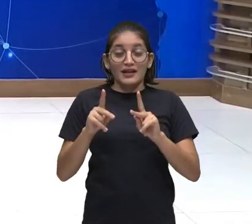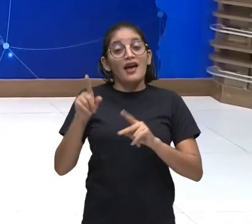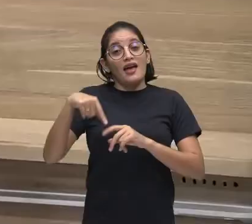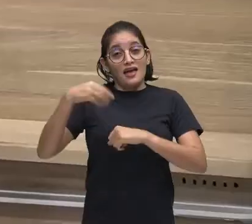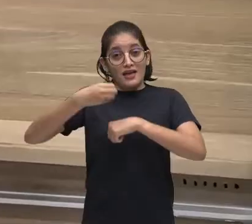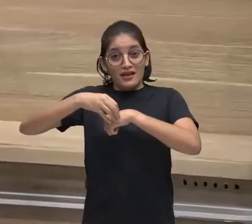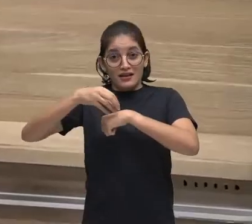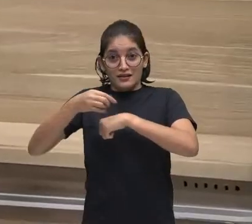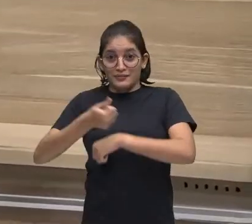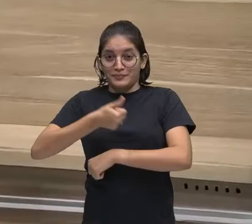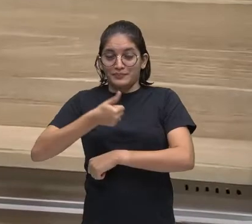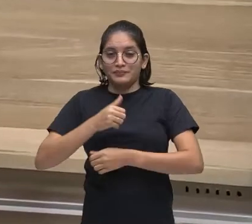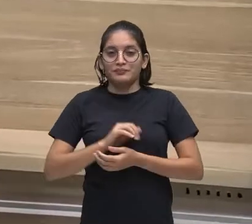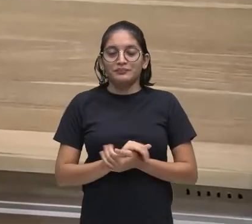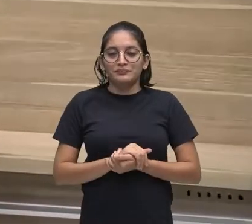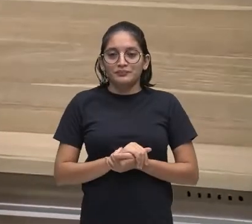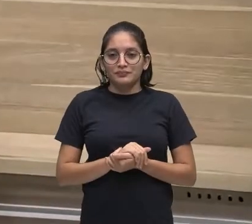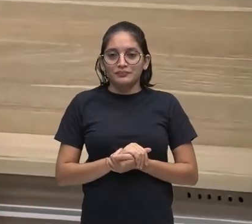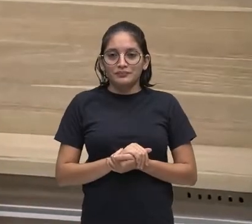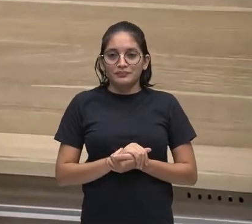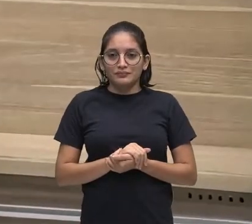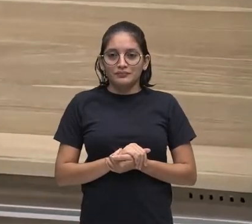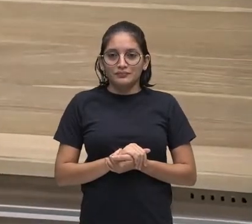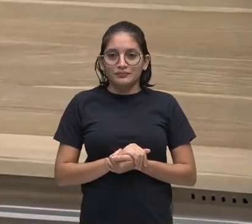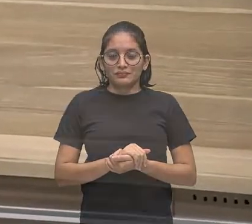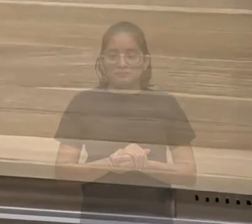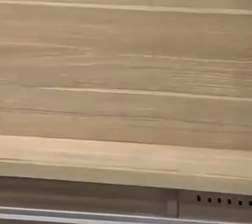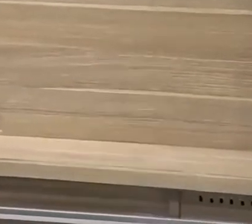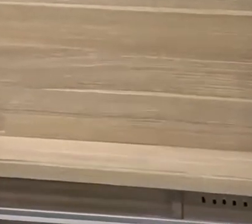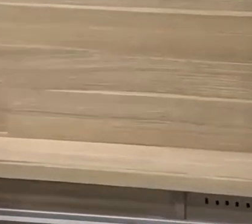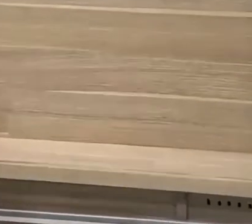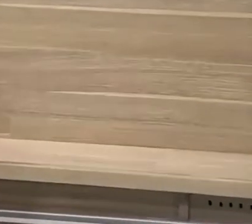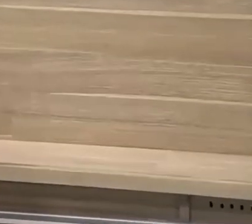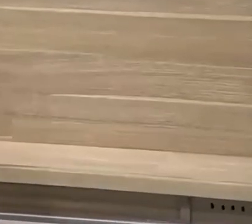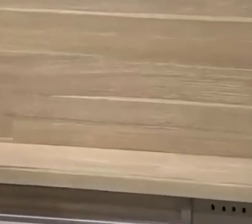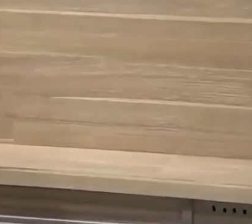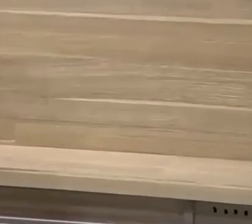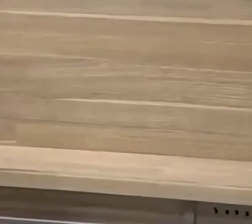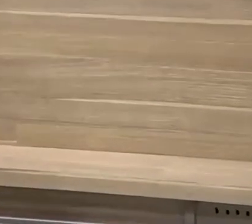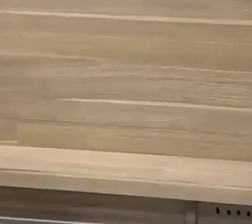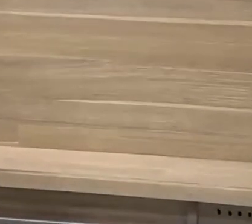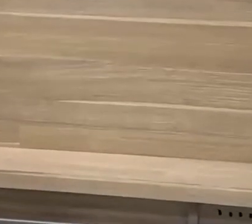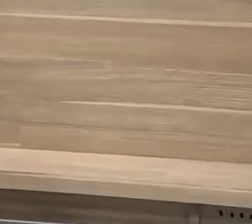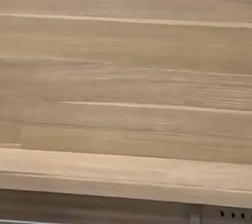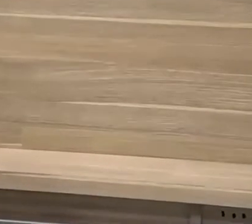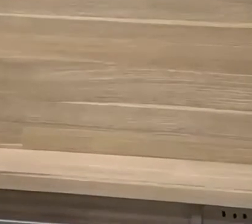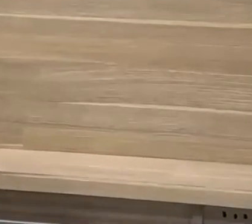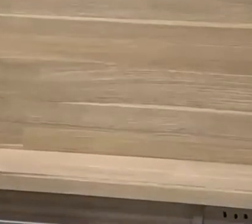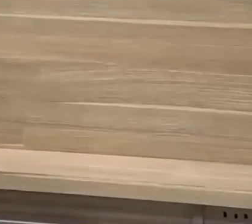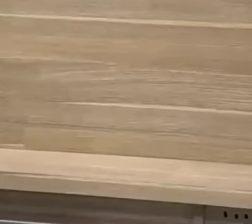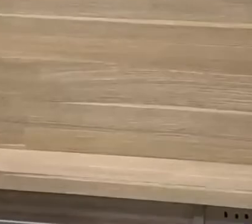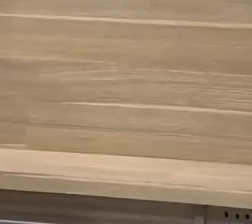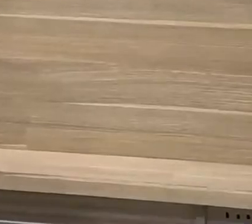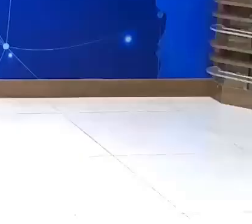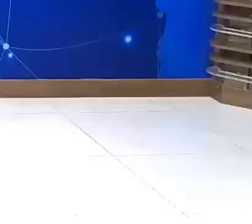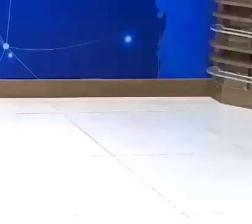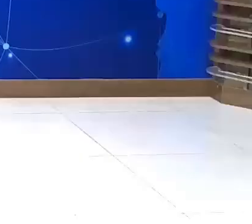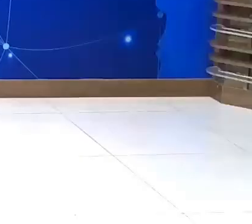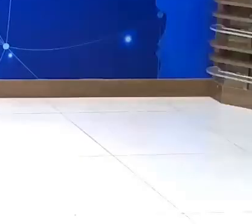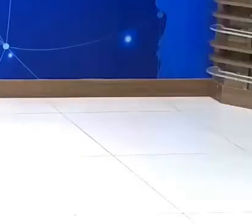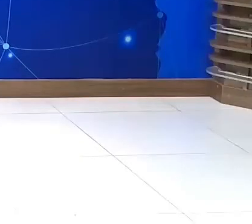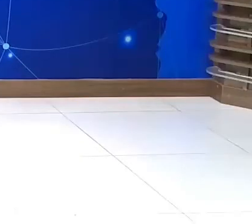é a atividade 1. Na atividade 2, eu trago uma proposta um pouco mais refinada. Você vai precisar buscar uma